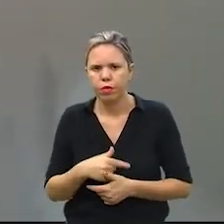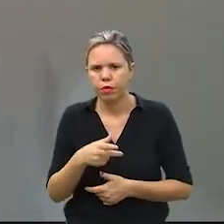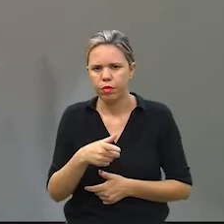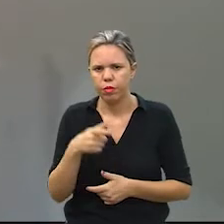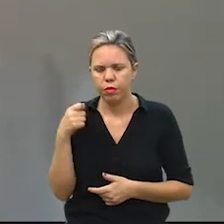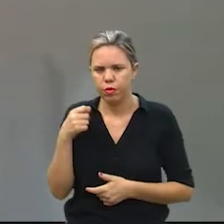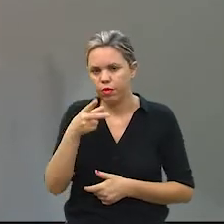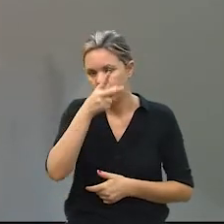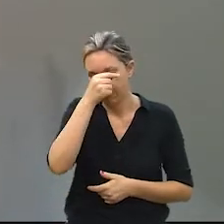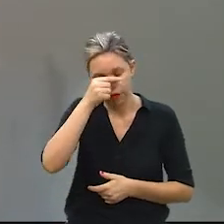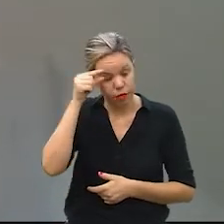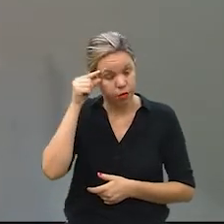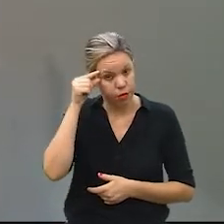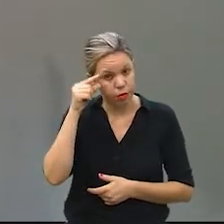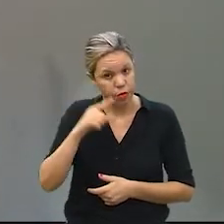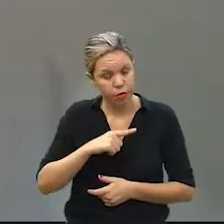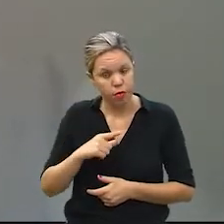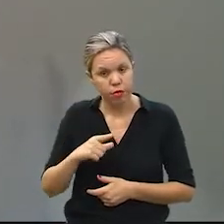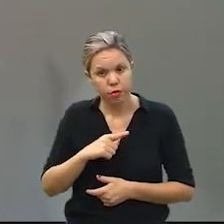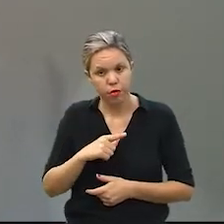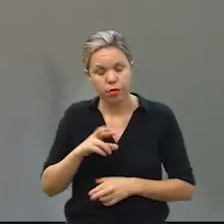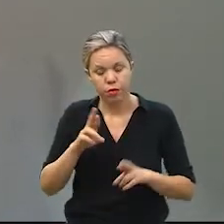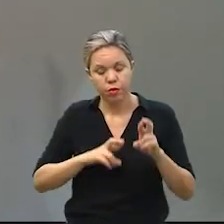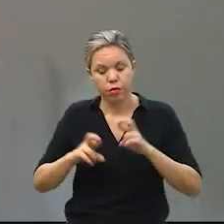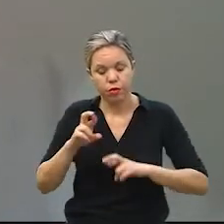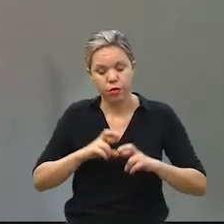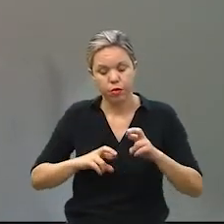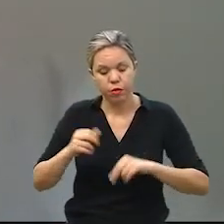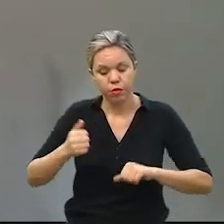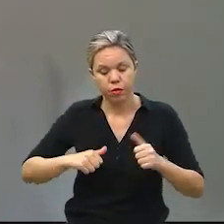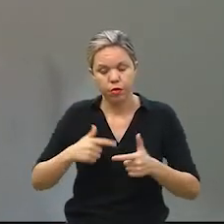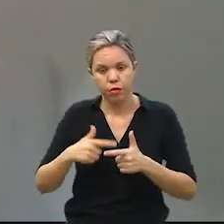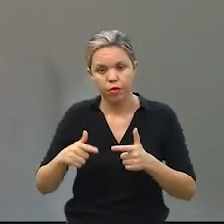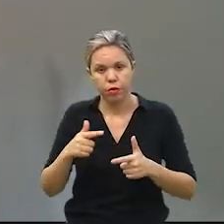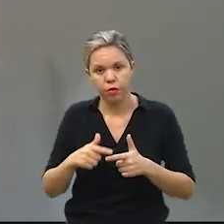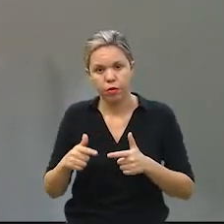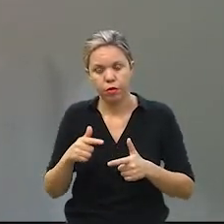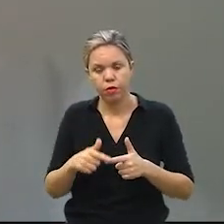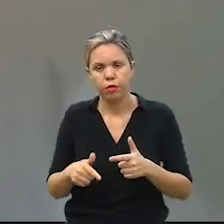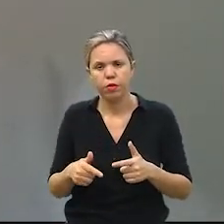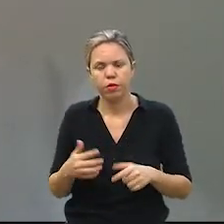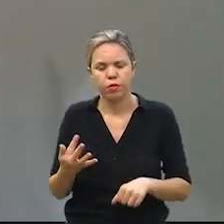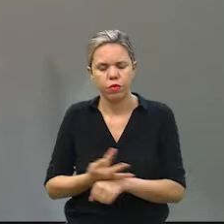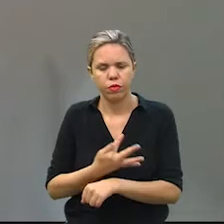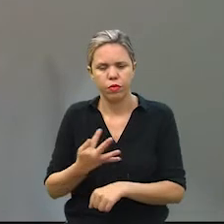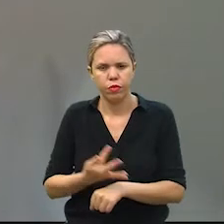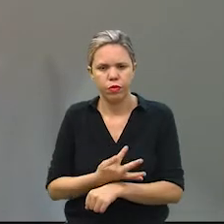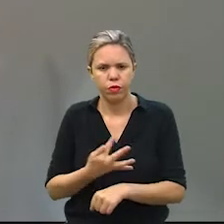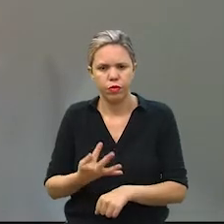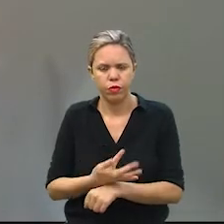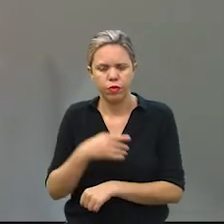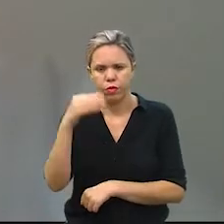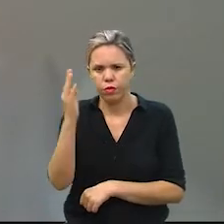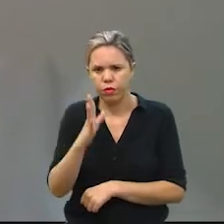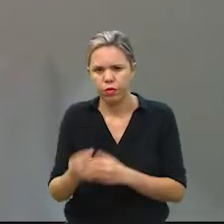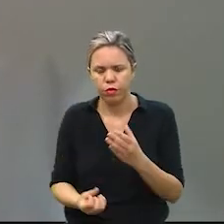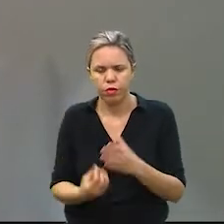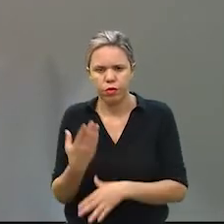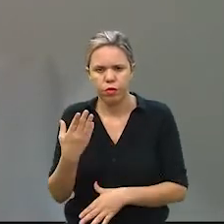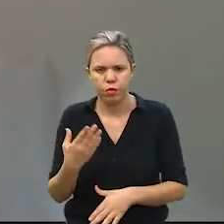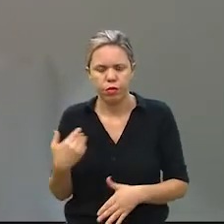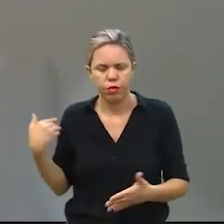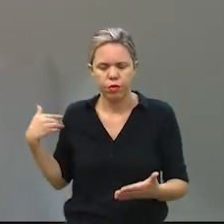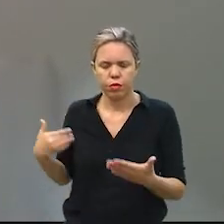ex-prefeito Jonas, de uma austeridade fiscal, de um problema, de uma crise nacional que nós